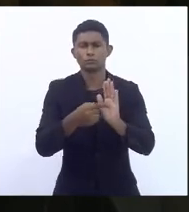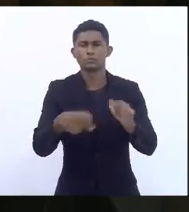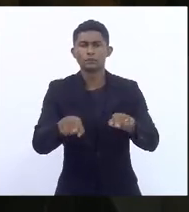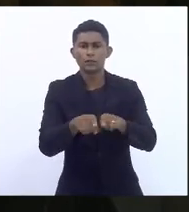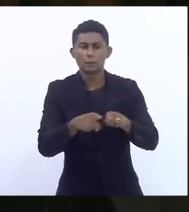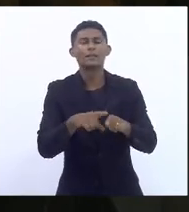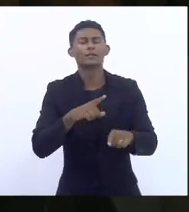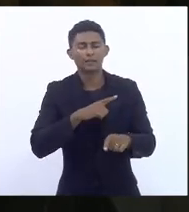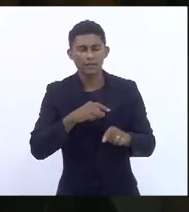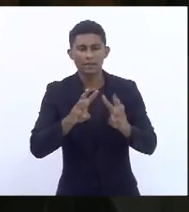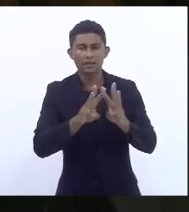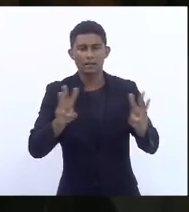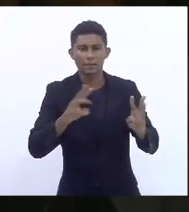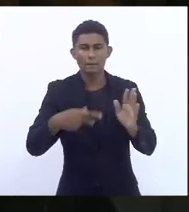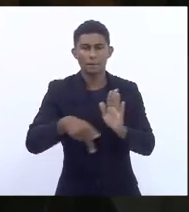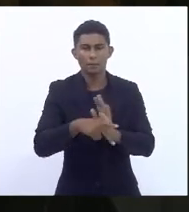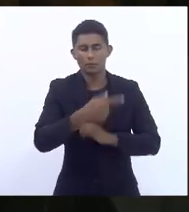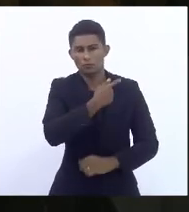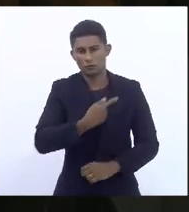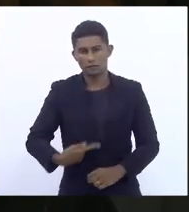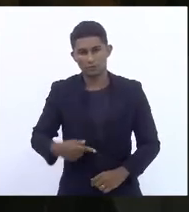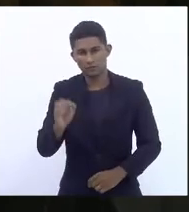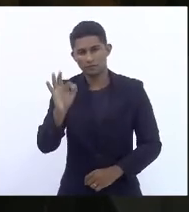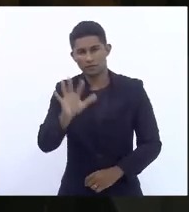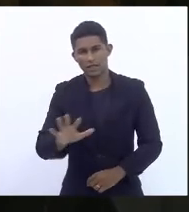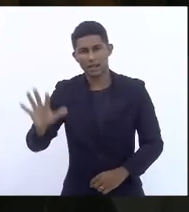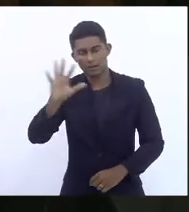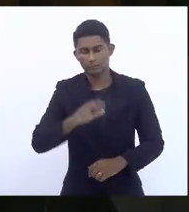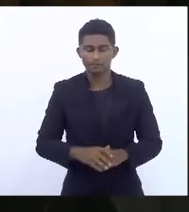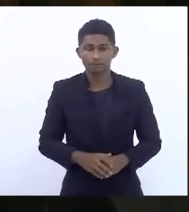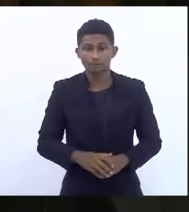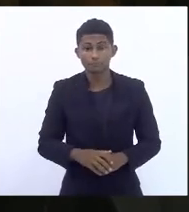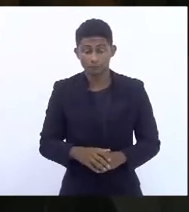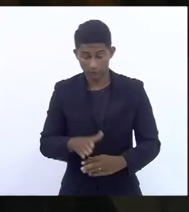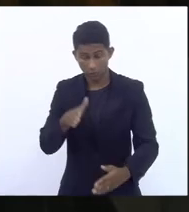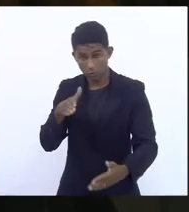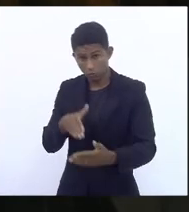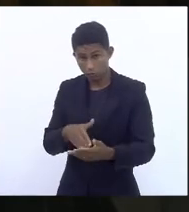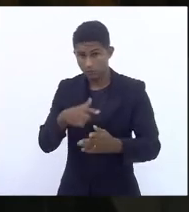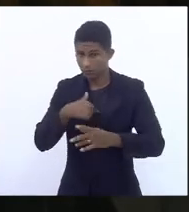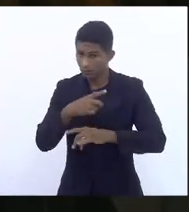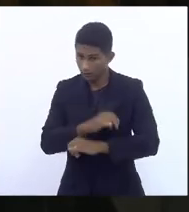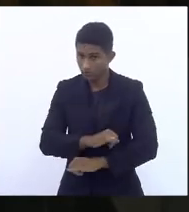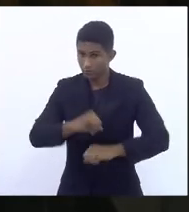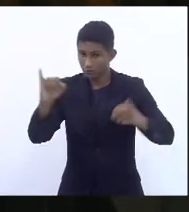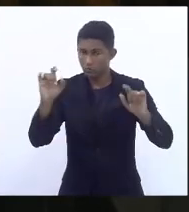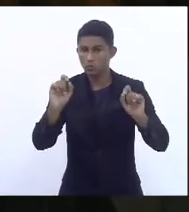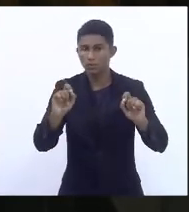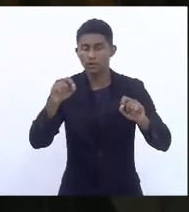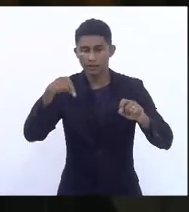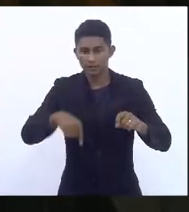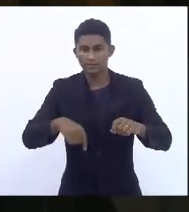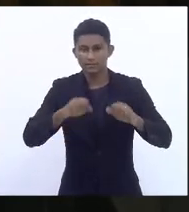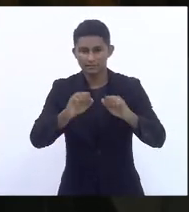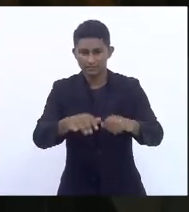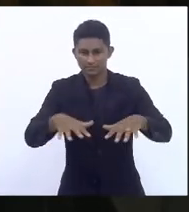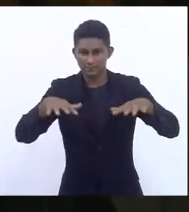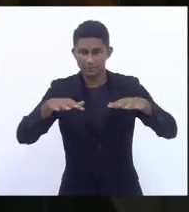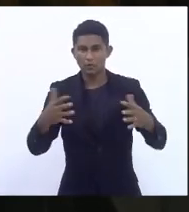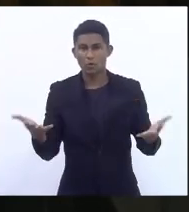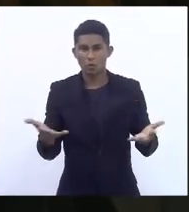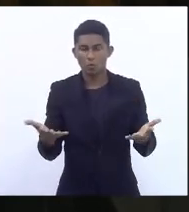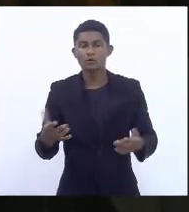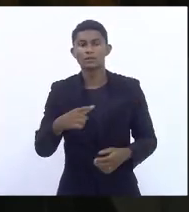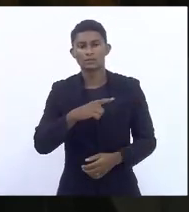do governo federal. E, por último, eu queria, deputada Marta Rocha, apenas anunciar que hoje, aqui no plenário, nós teremos uma